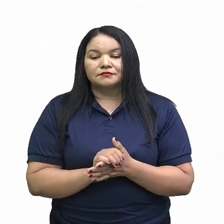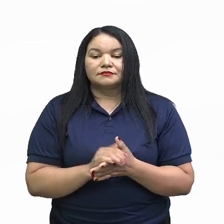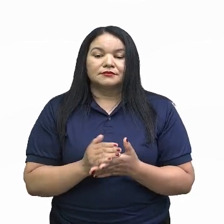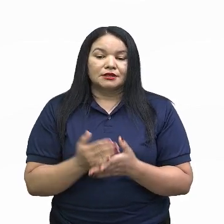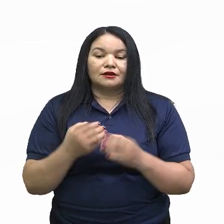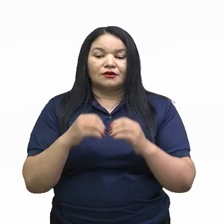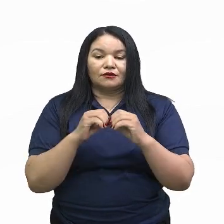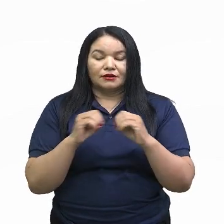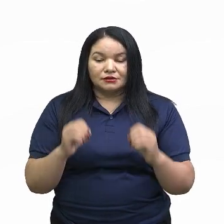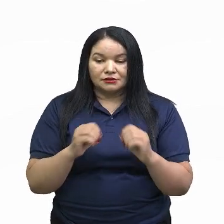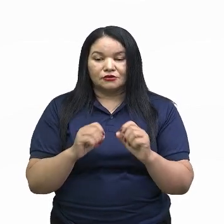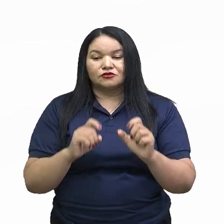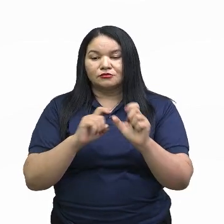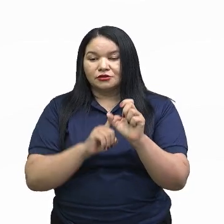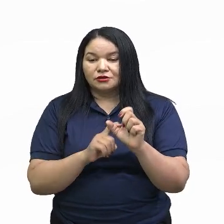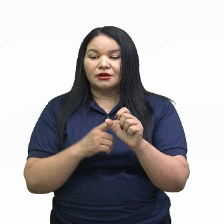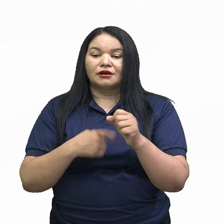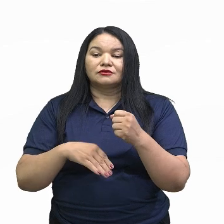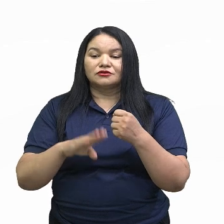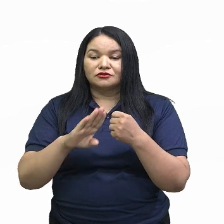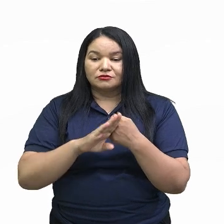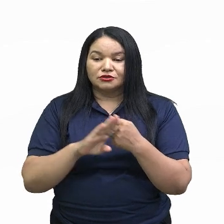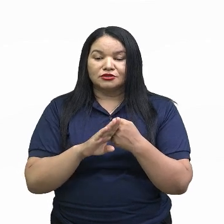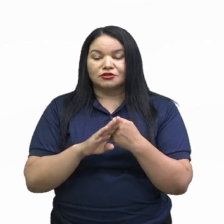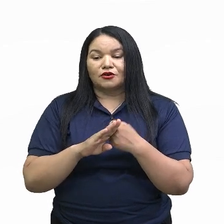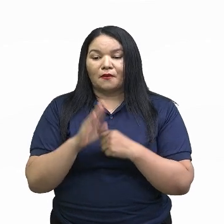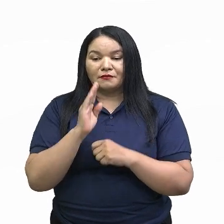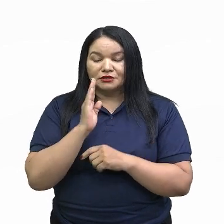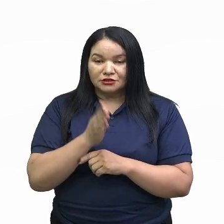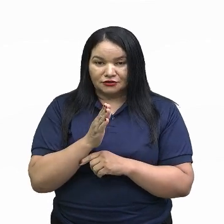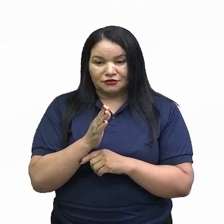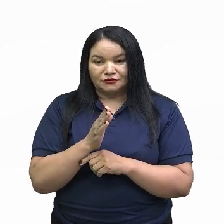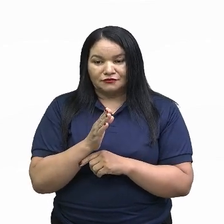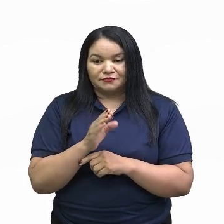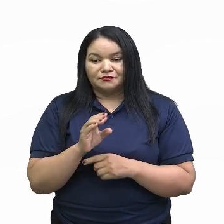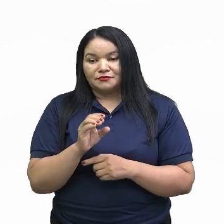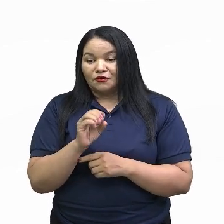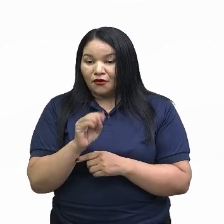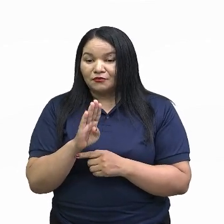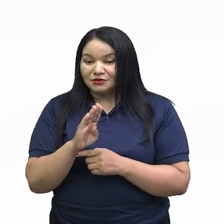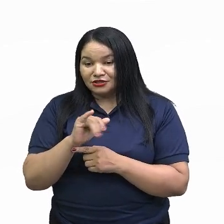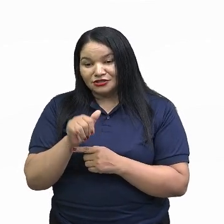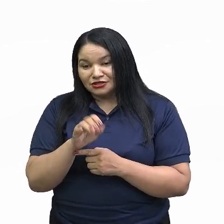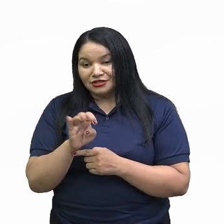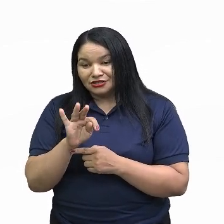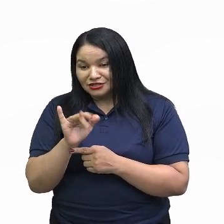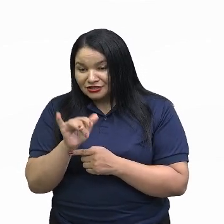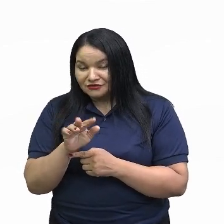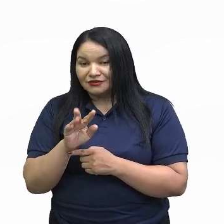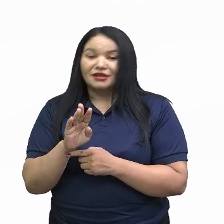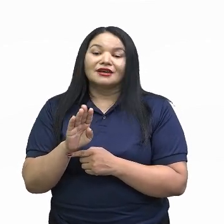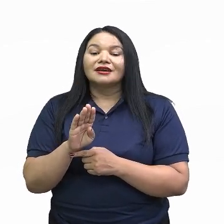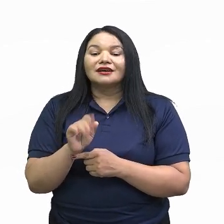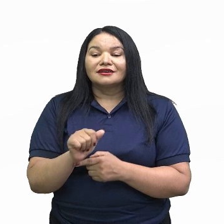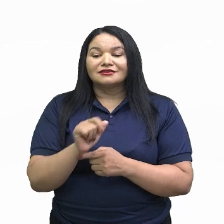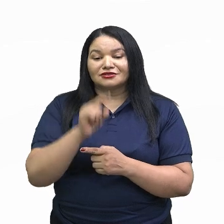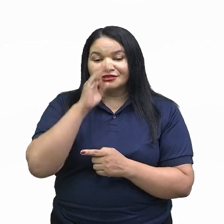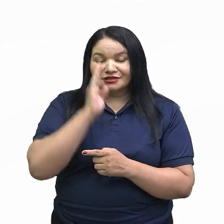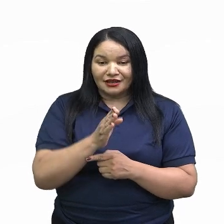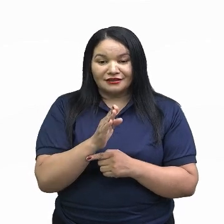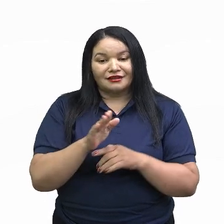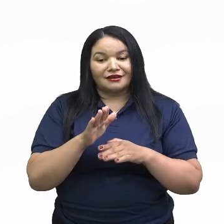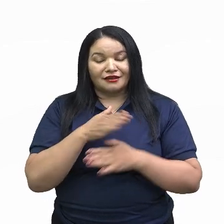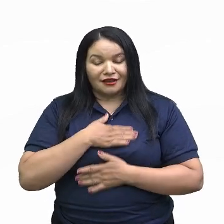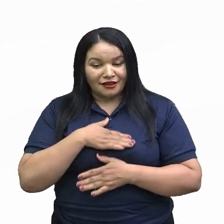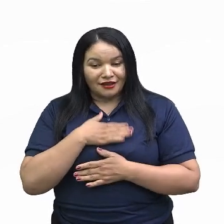Oração subordinada, substantiva, objetiva, direta. Calma, não é um bicho de 7 cabeças. Olha